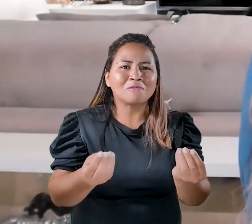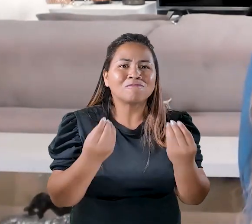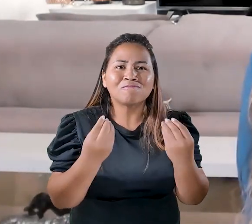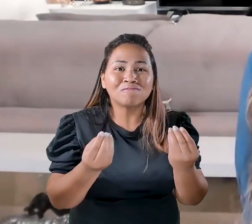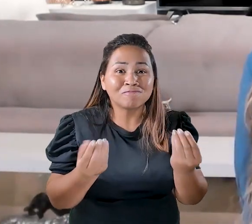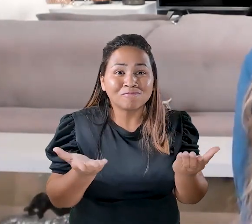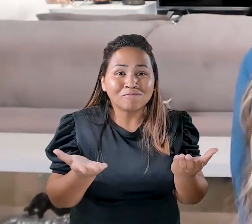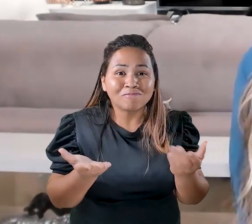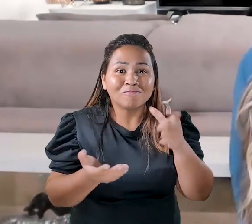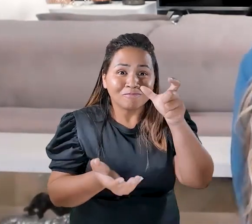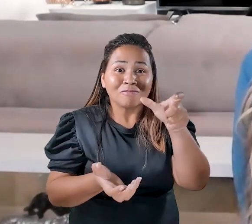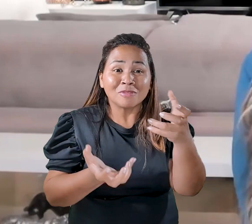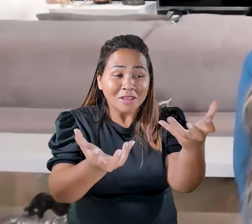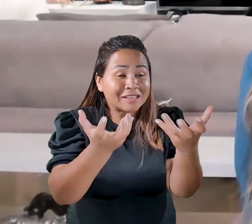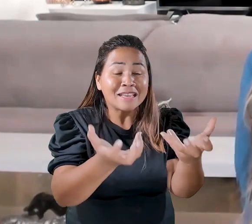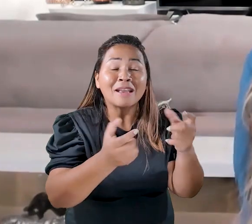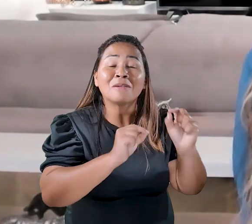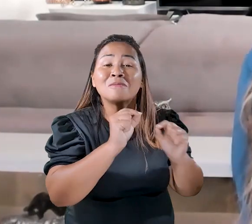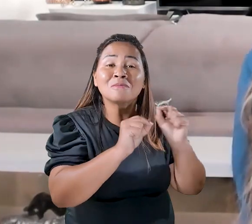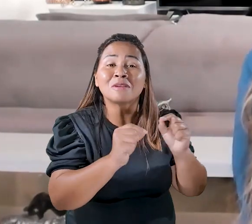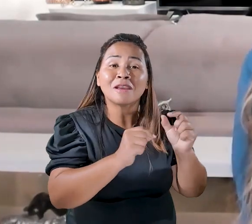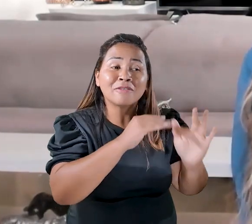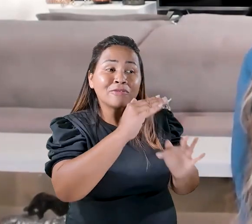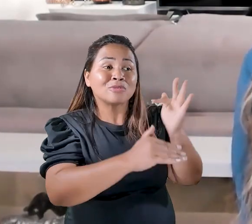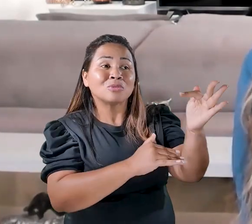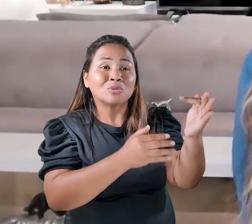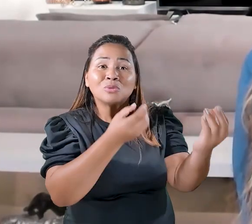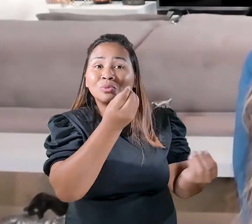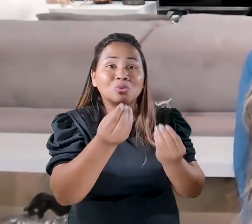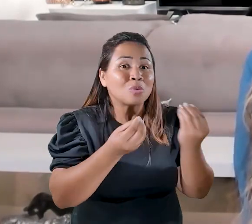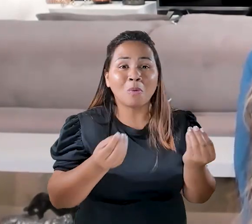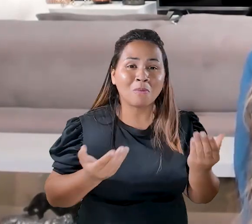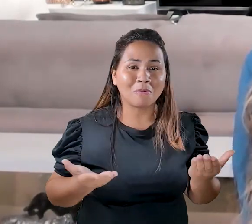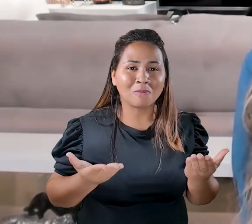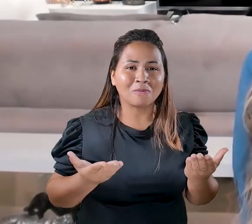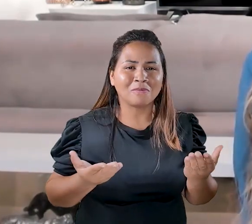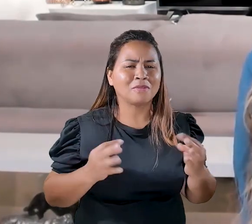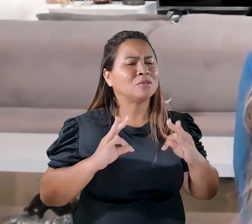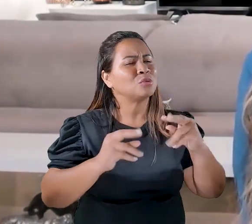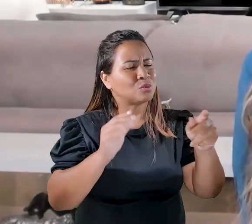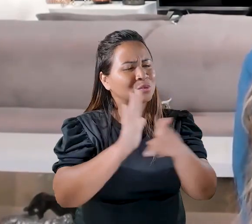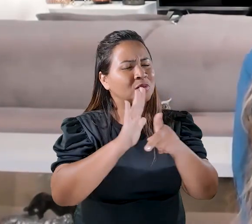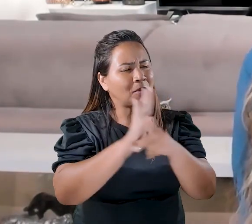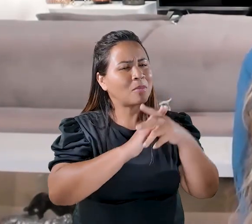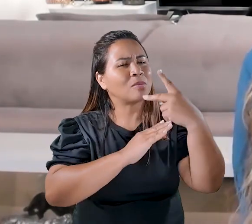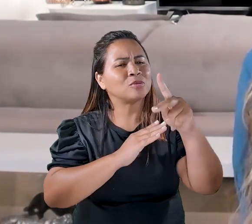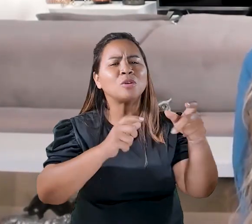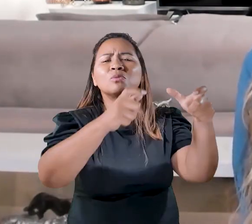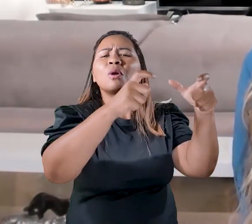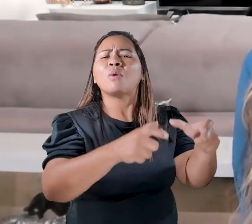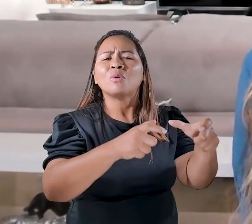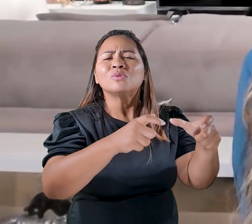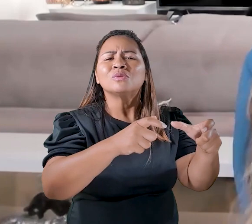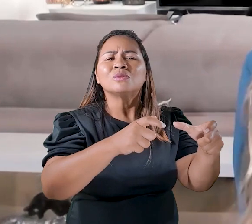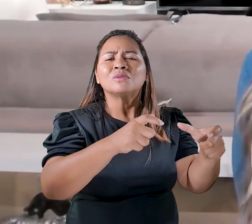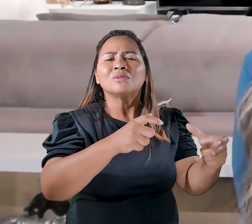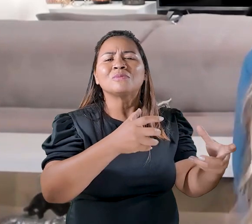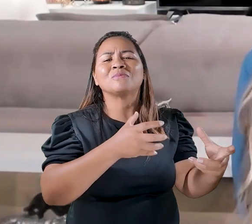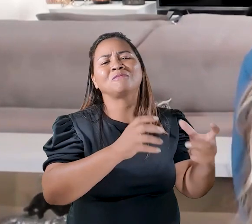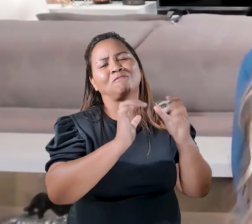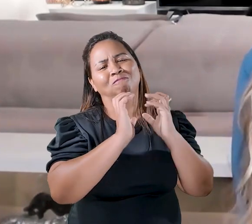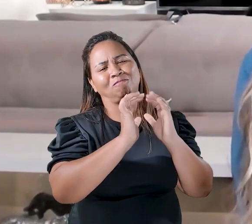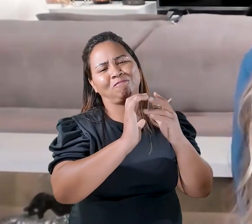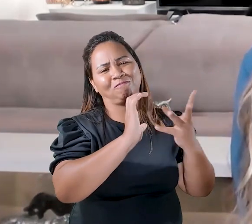chegar? O que você quer ter? Tudo isso te pertence. Está dentro da tua mente. Não